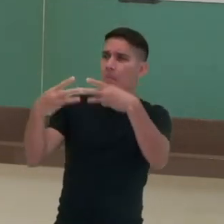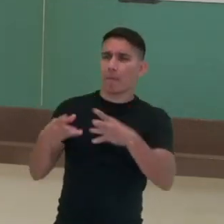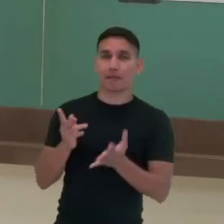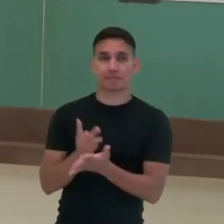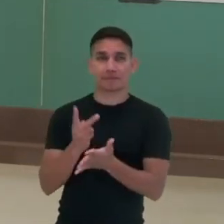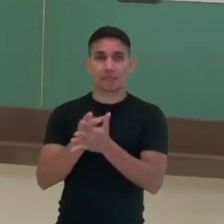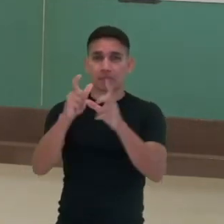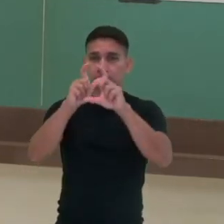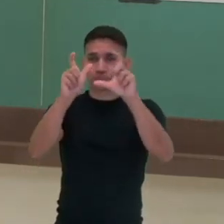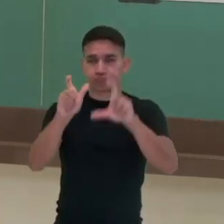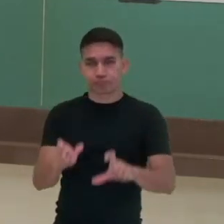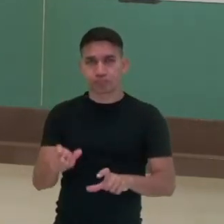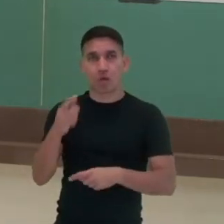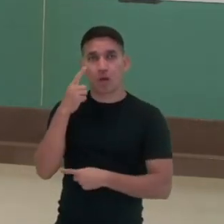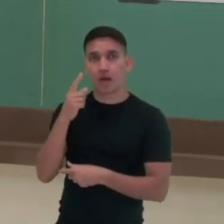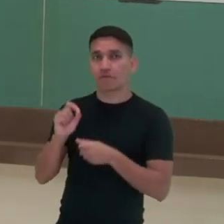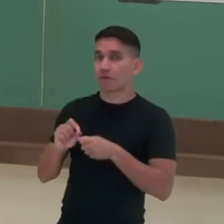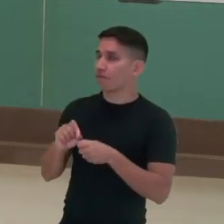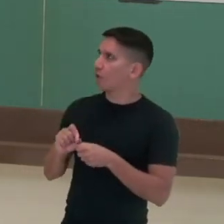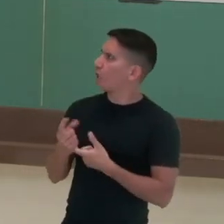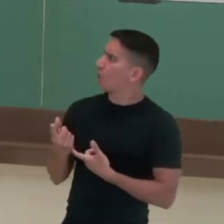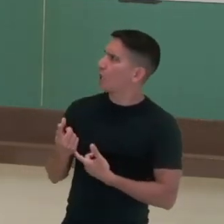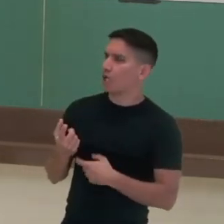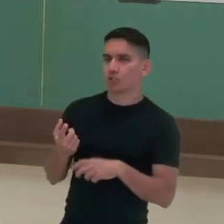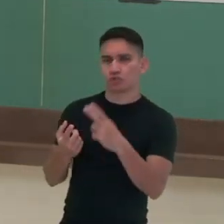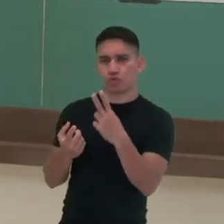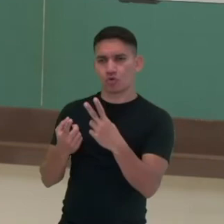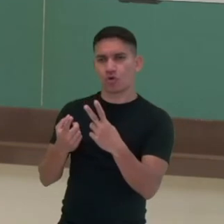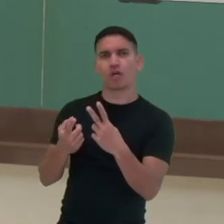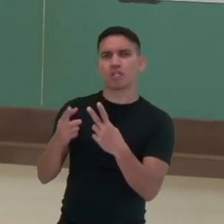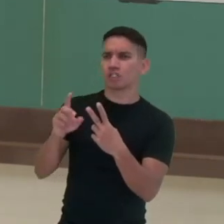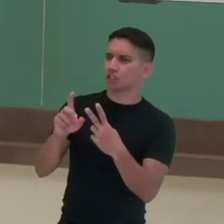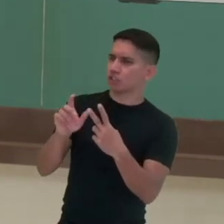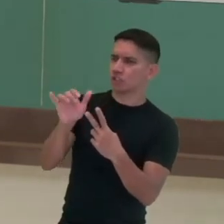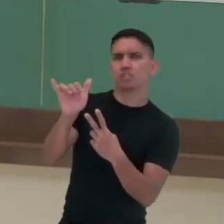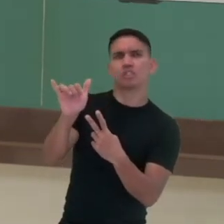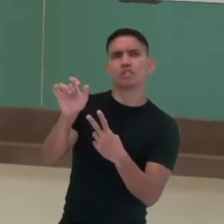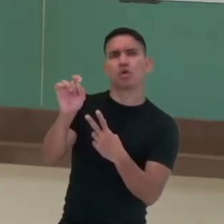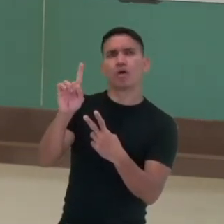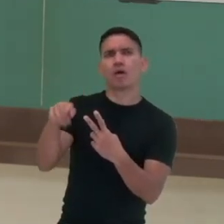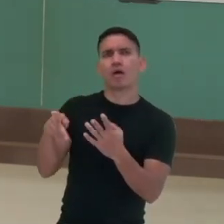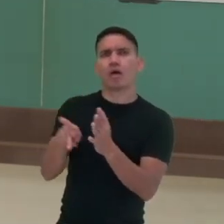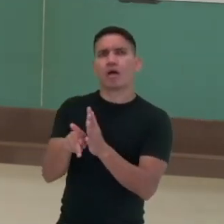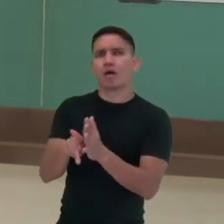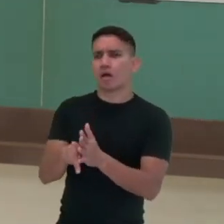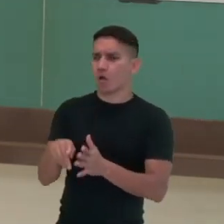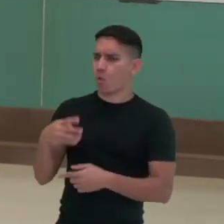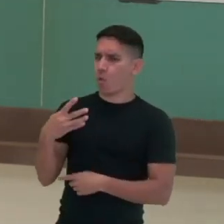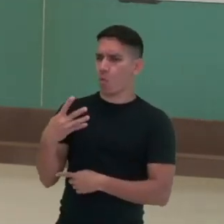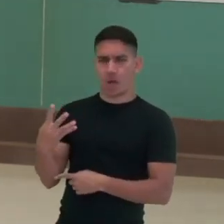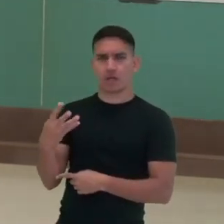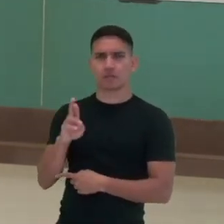olha só. No lugar do x, o 4. 2 elevado na y, que resulta em 4. 2 ao quadrado.